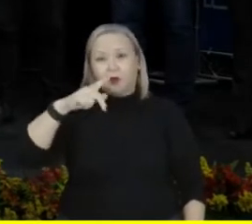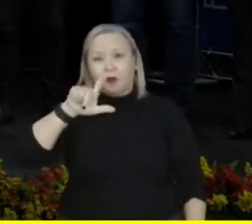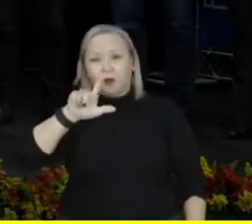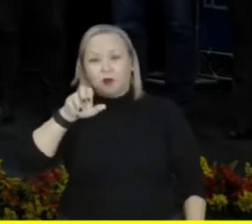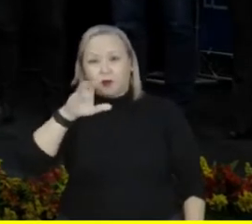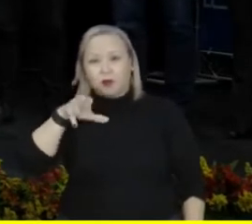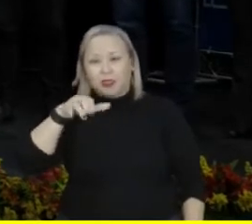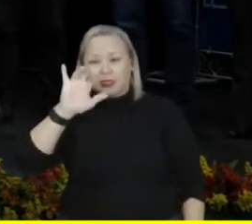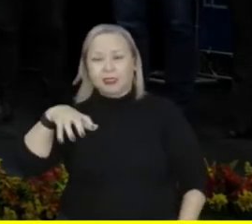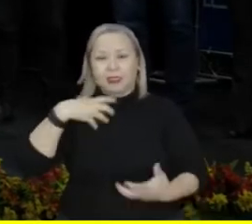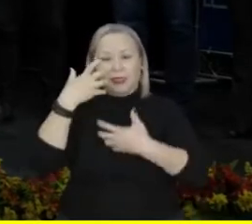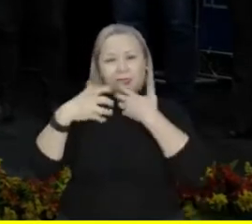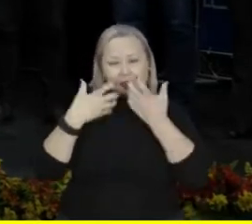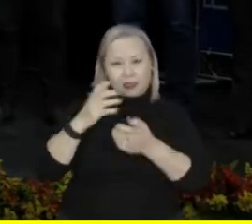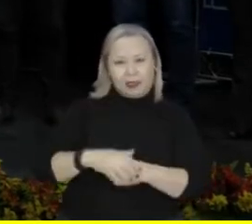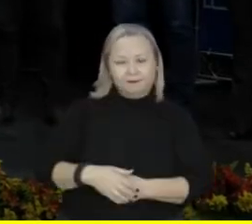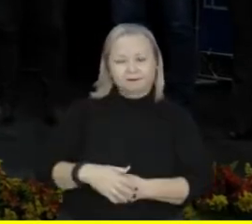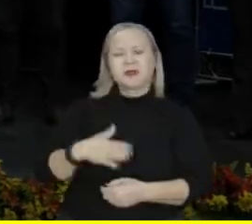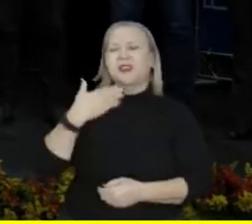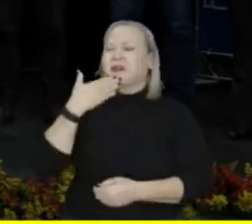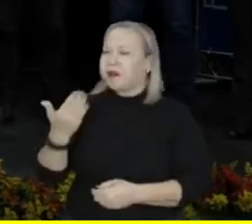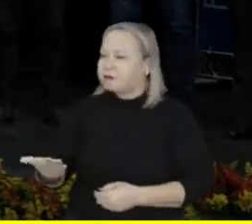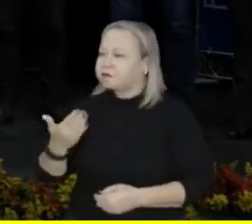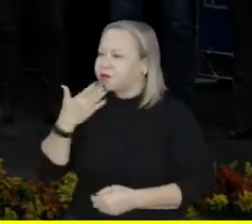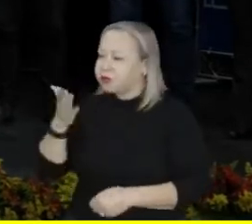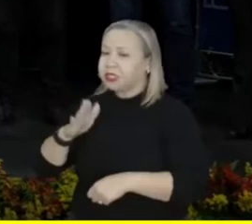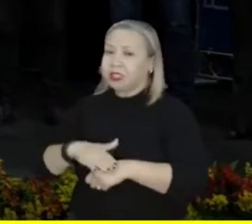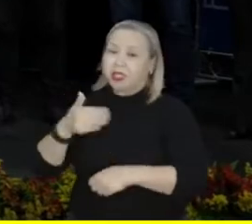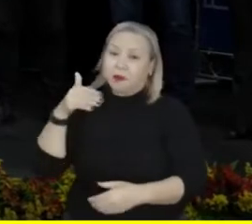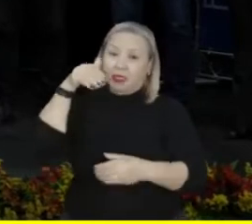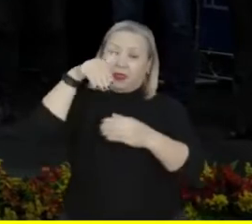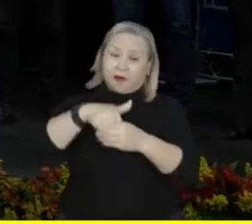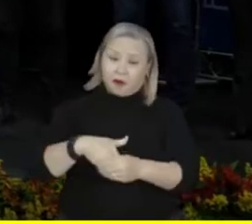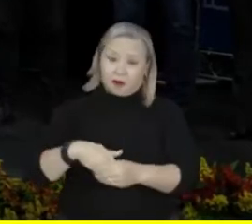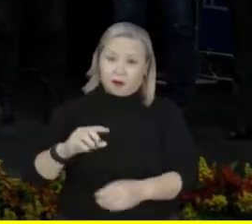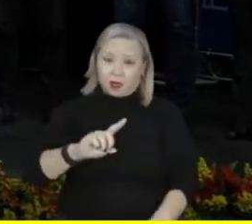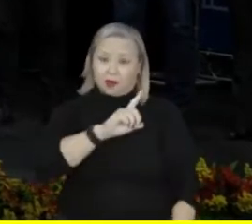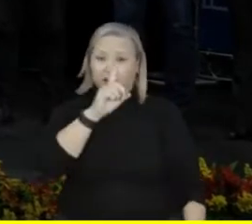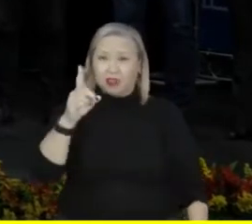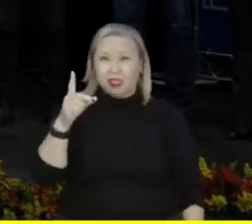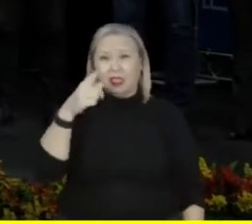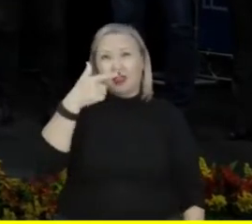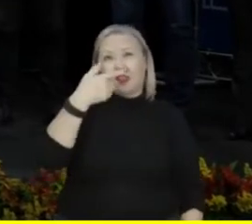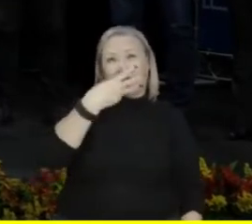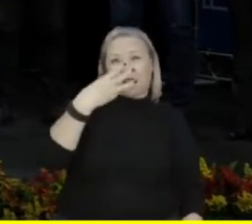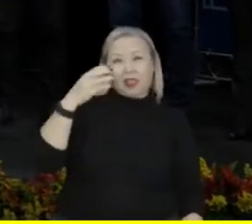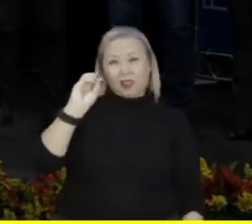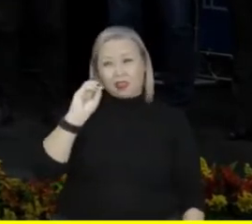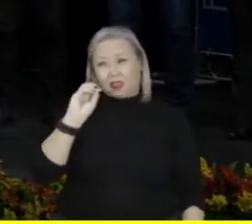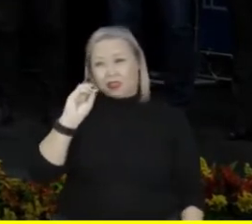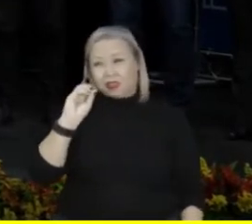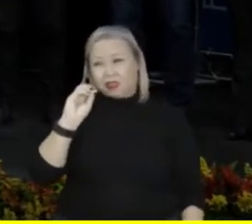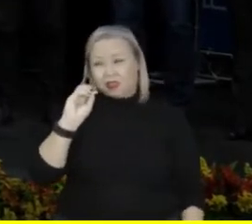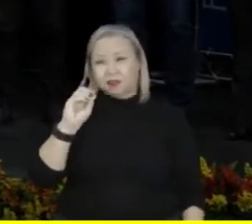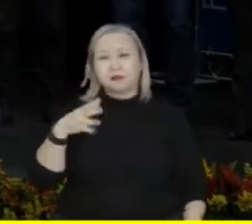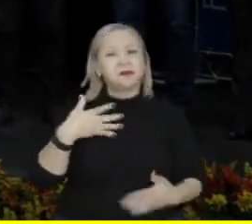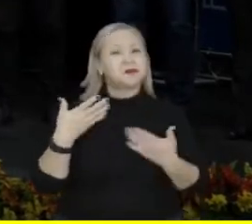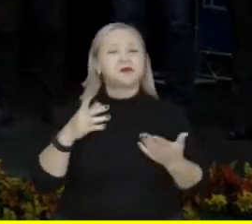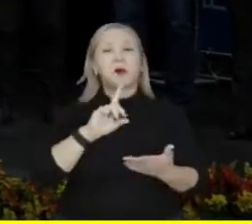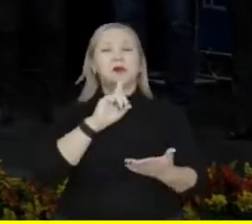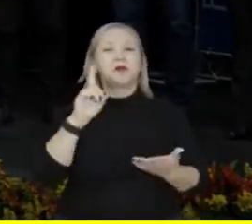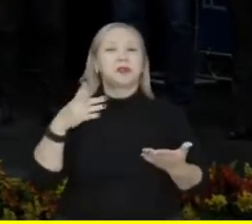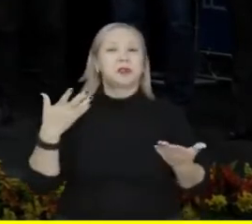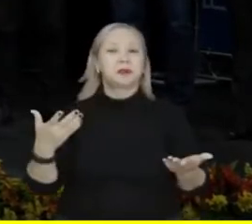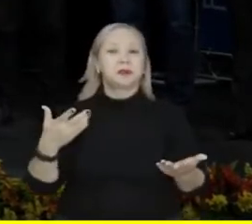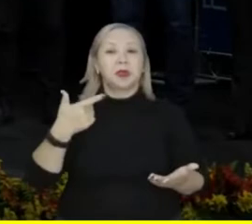Voto para que a gente possa no dia 20 dia 27 ou 29 28